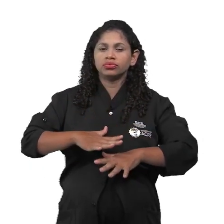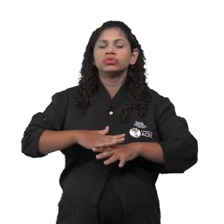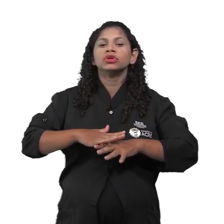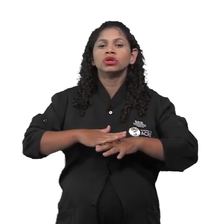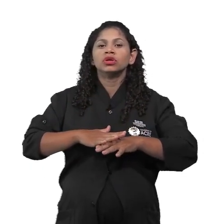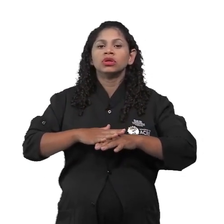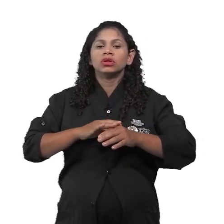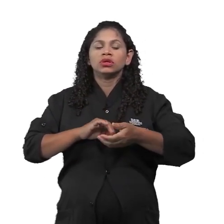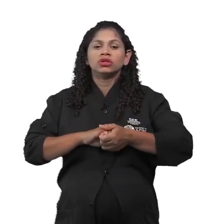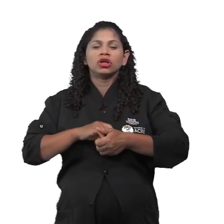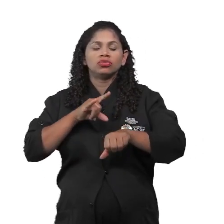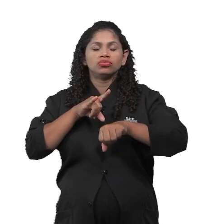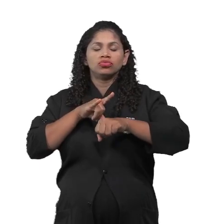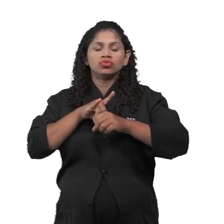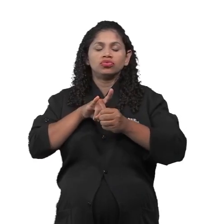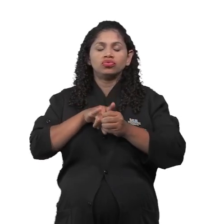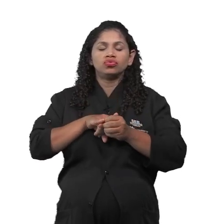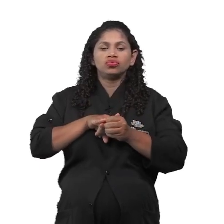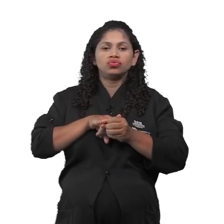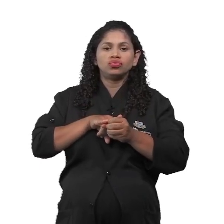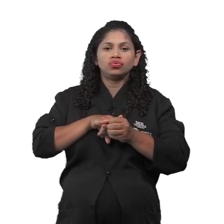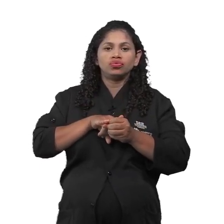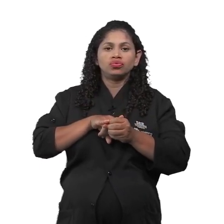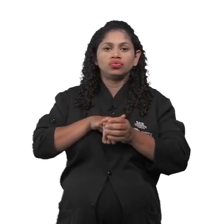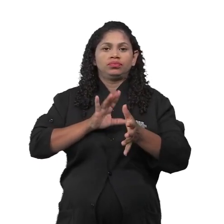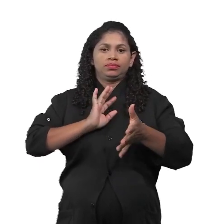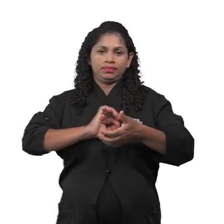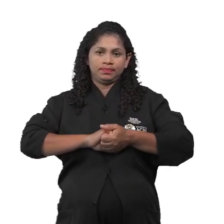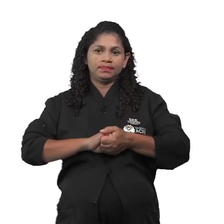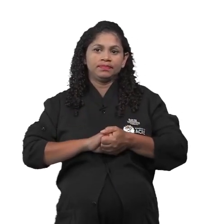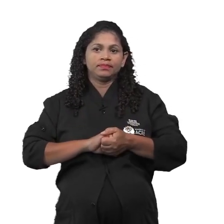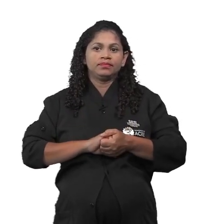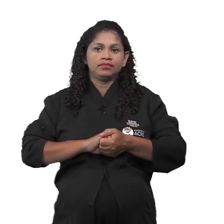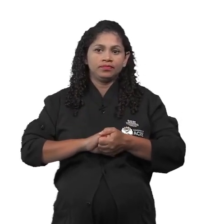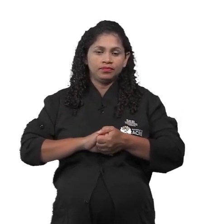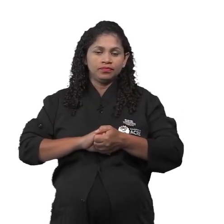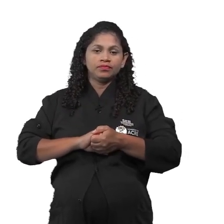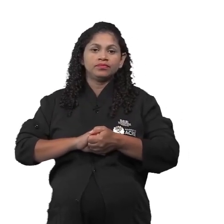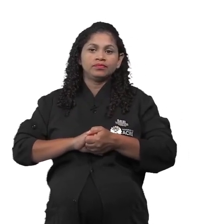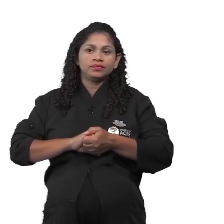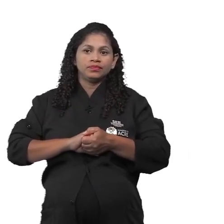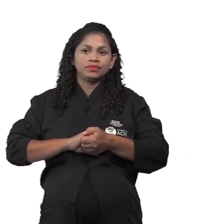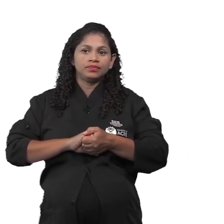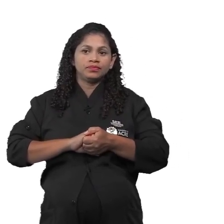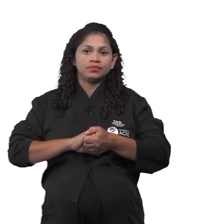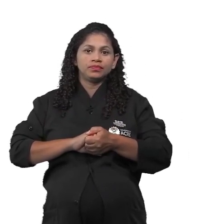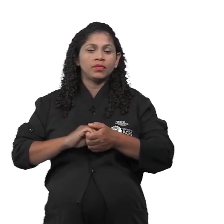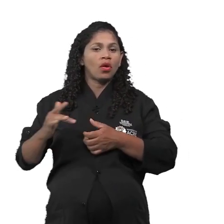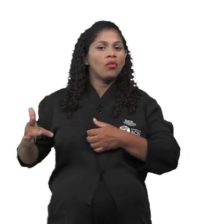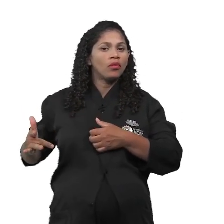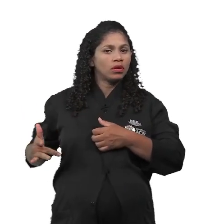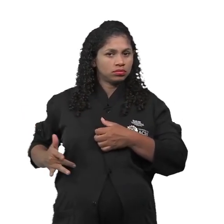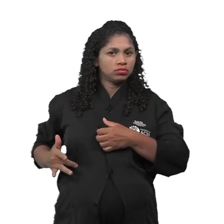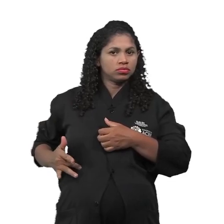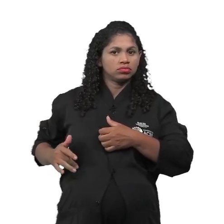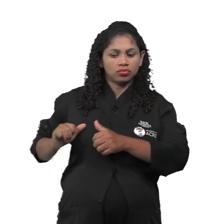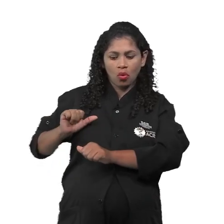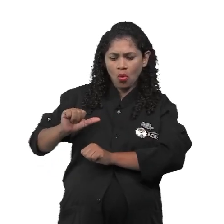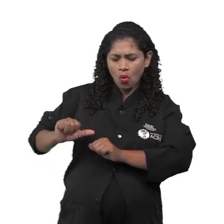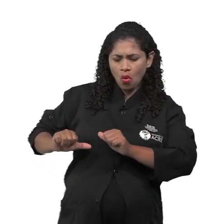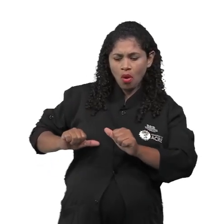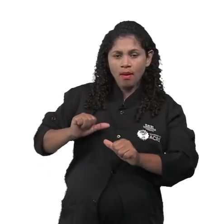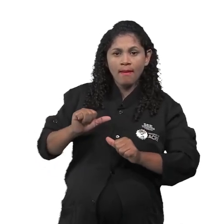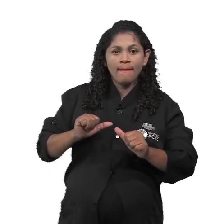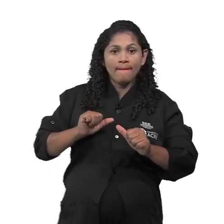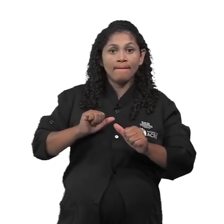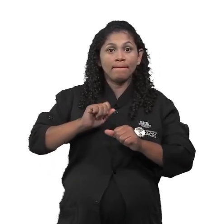quem faz esse processo, gente, é o fígado. Então, é o processo de biotransformação. E após a biotransformação,